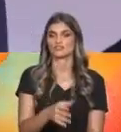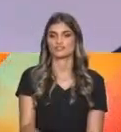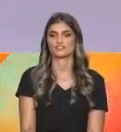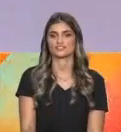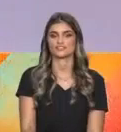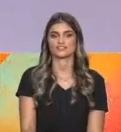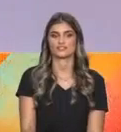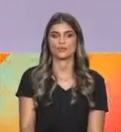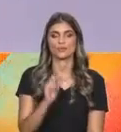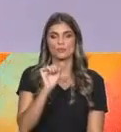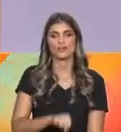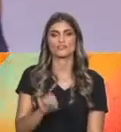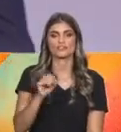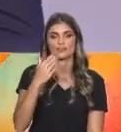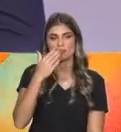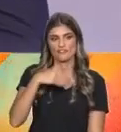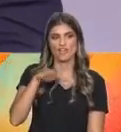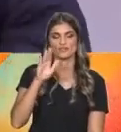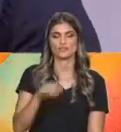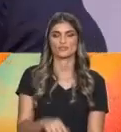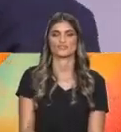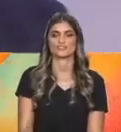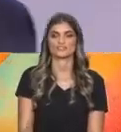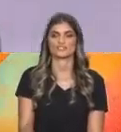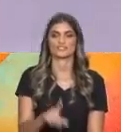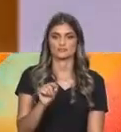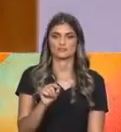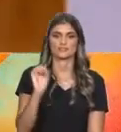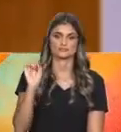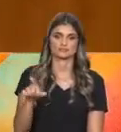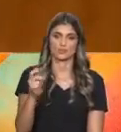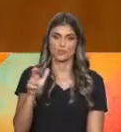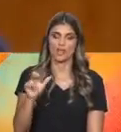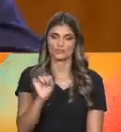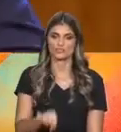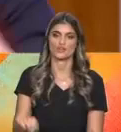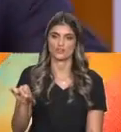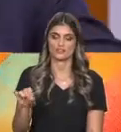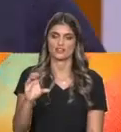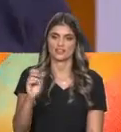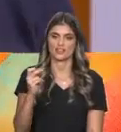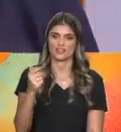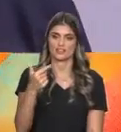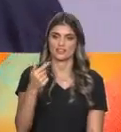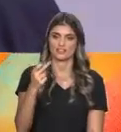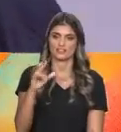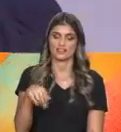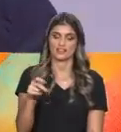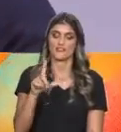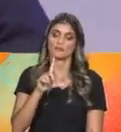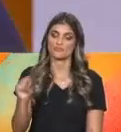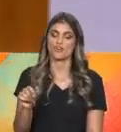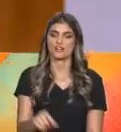Quando o teu pai tiver idade, também põe no lar o teu. Catarina, vamos